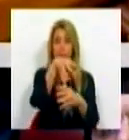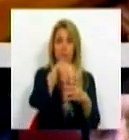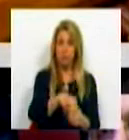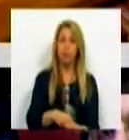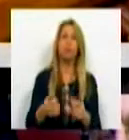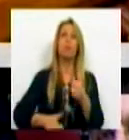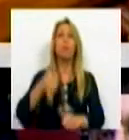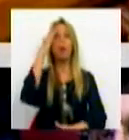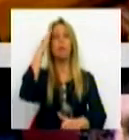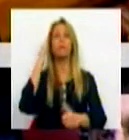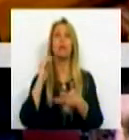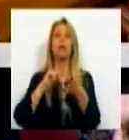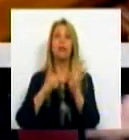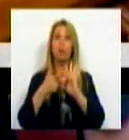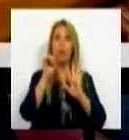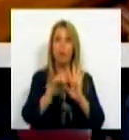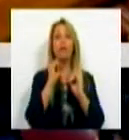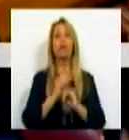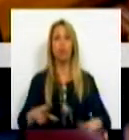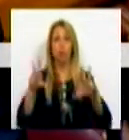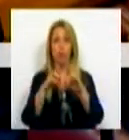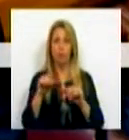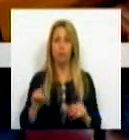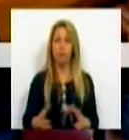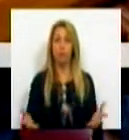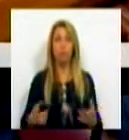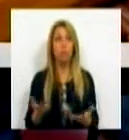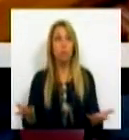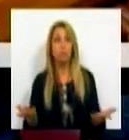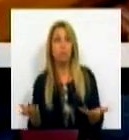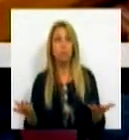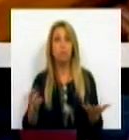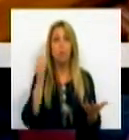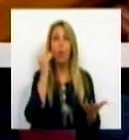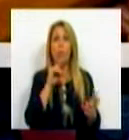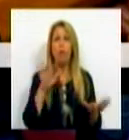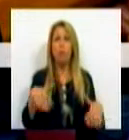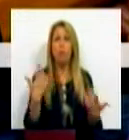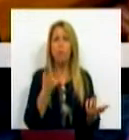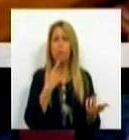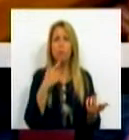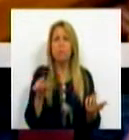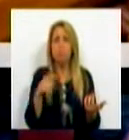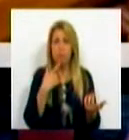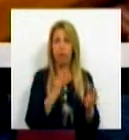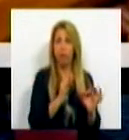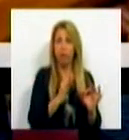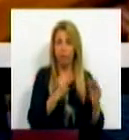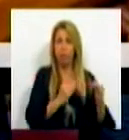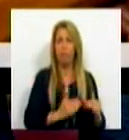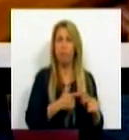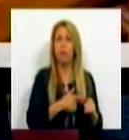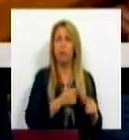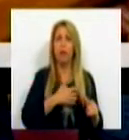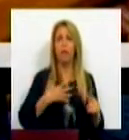sua capacidade tecnológica e de inovação. Em que é que isto pode ser interpretado como menos elogioso das empresas exportadoras